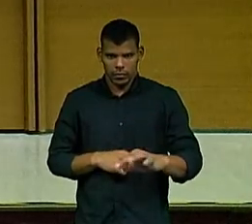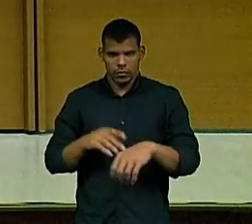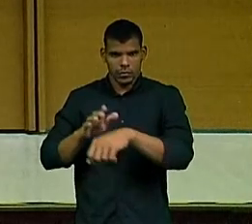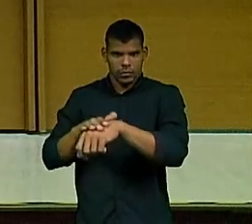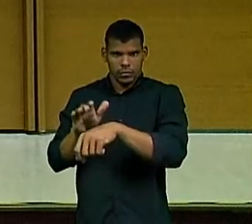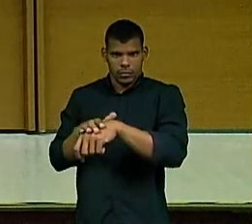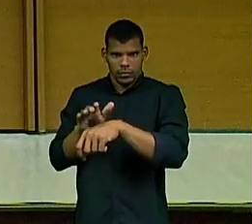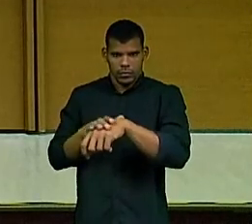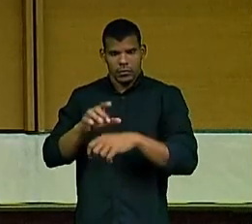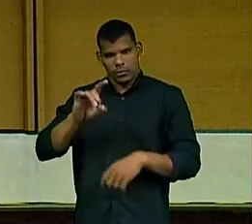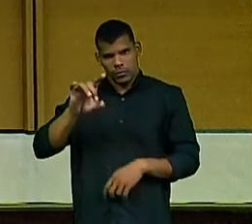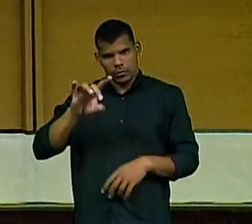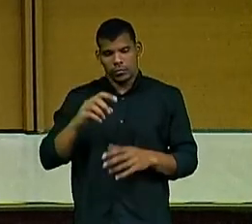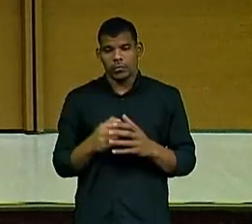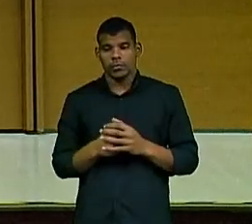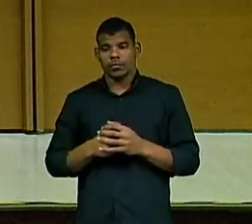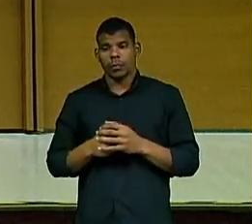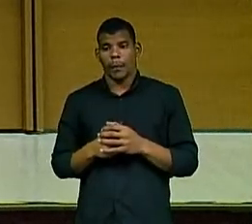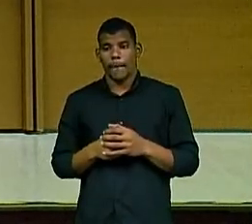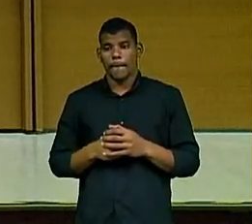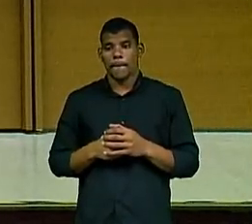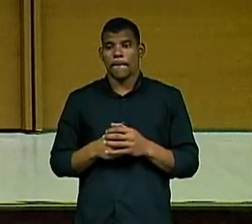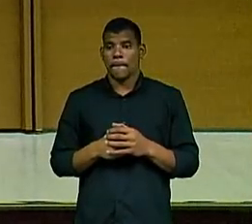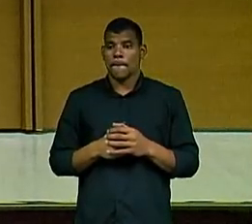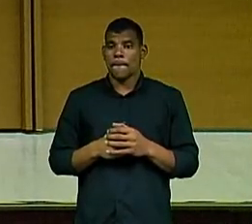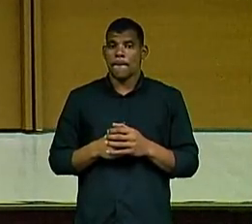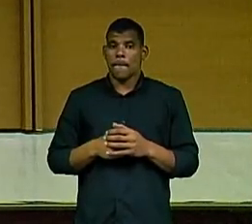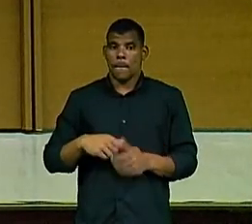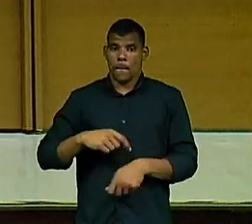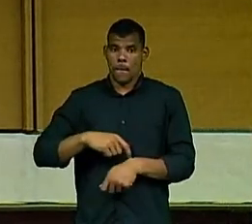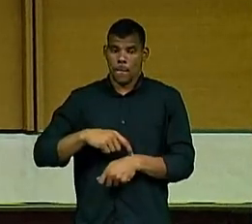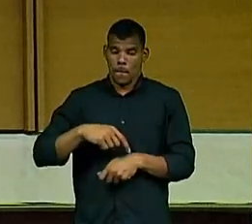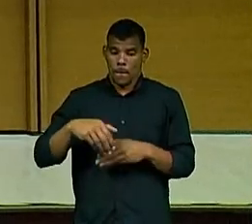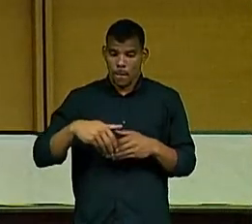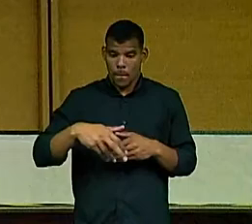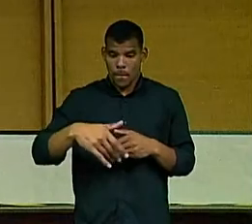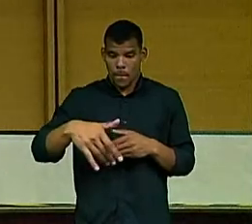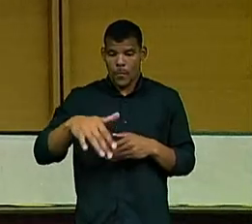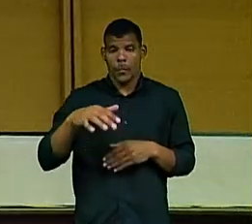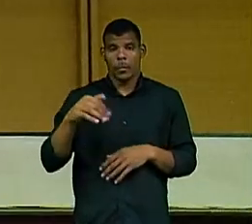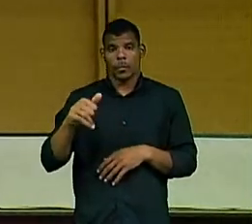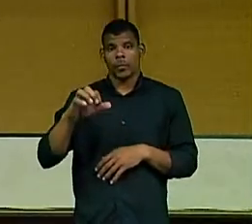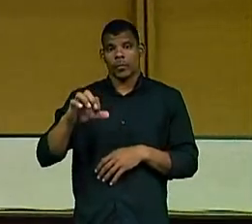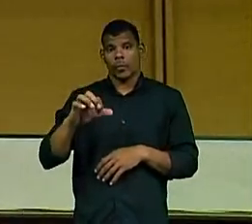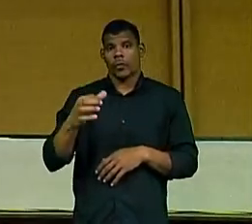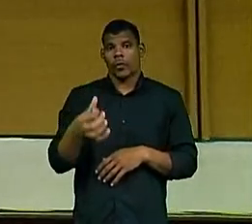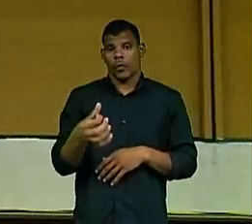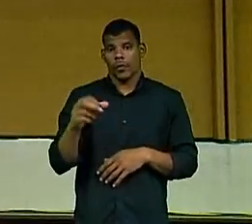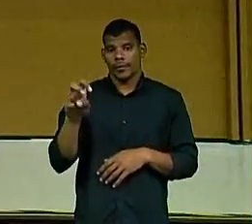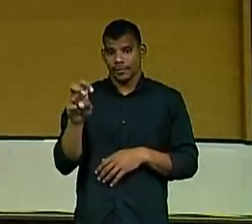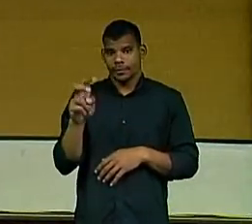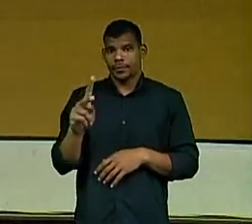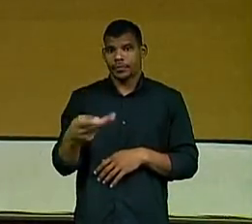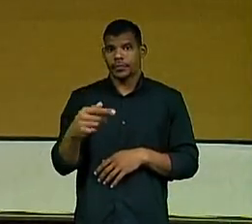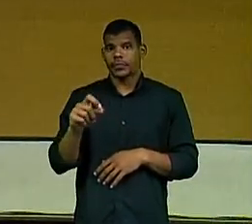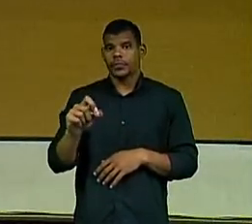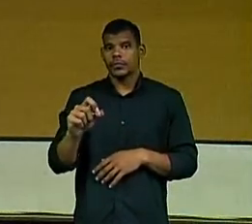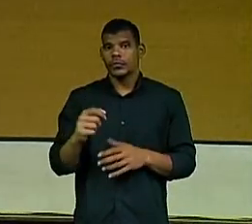era para ser por enquanto um caso gelado em 65 quando